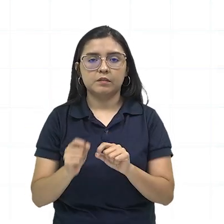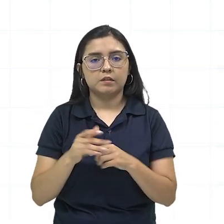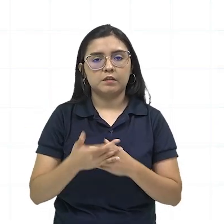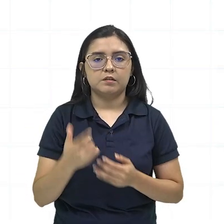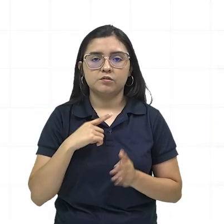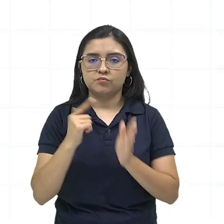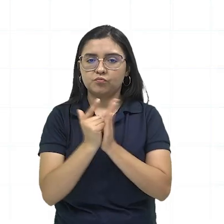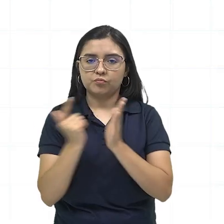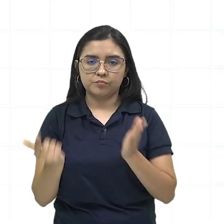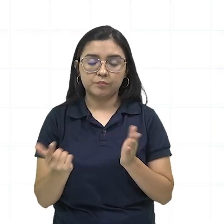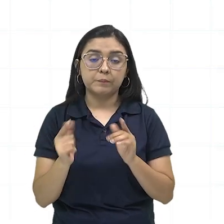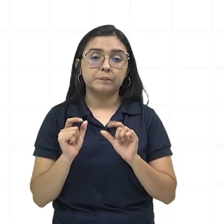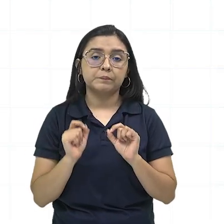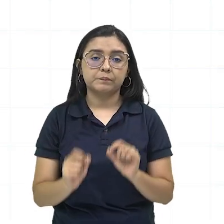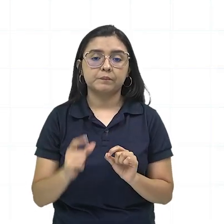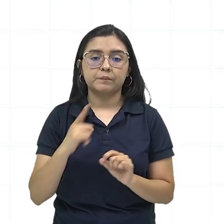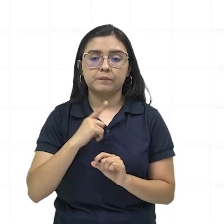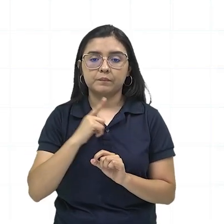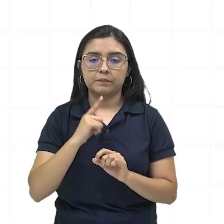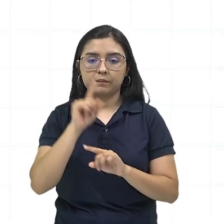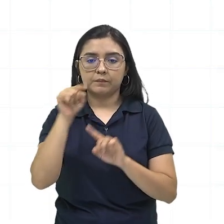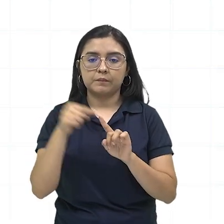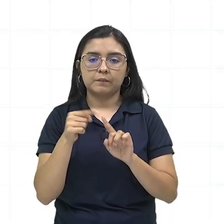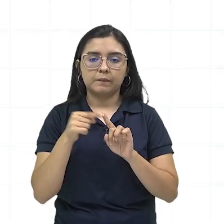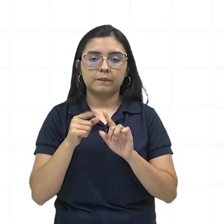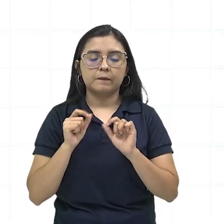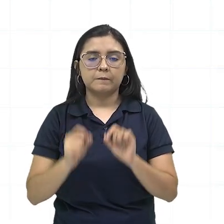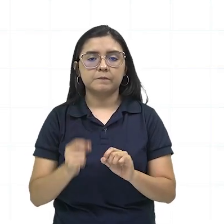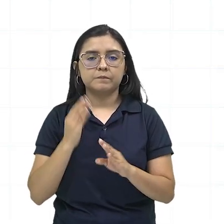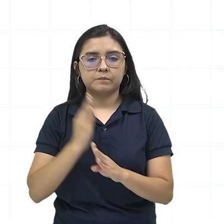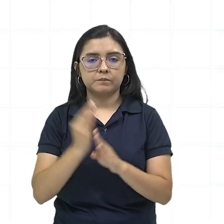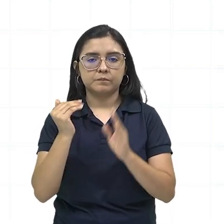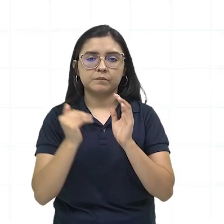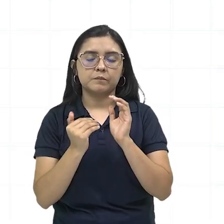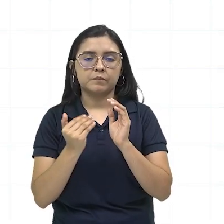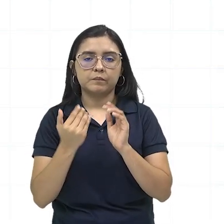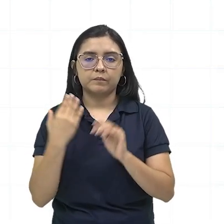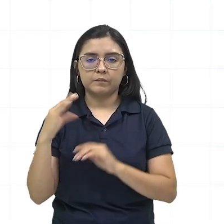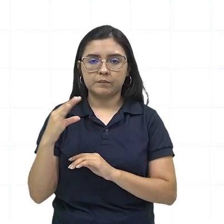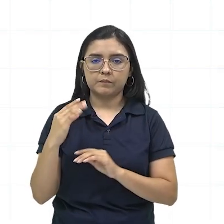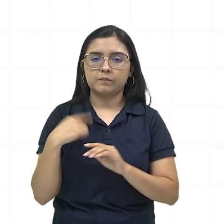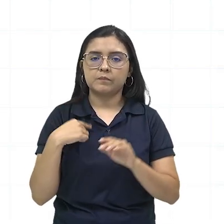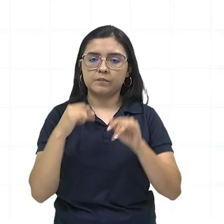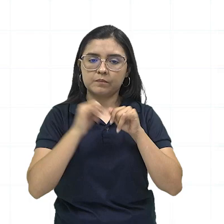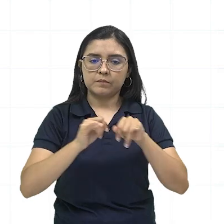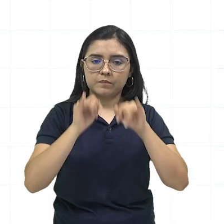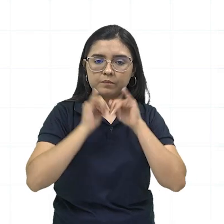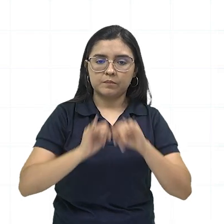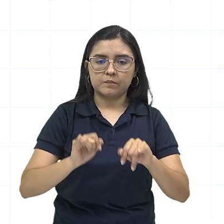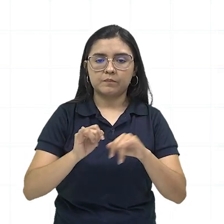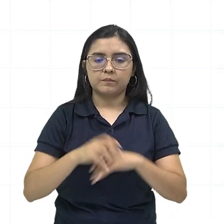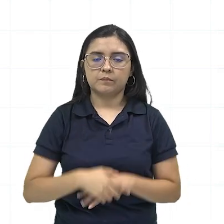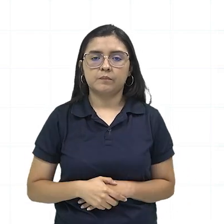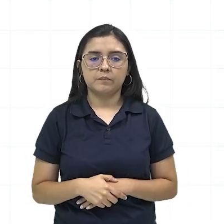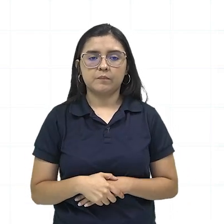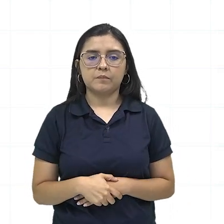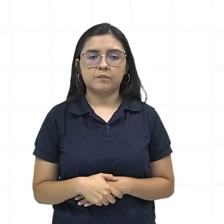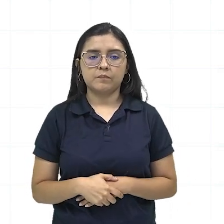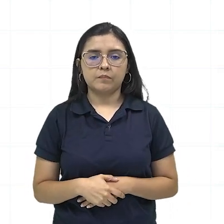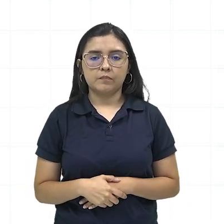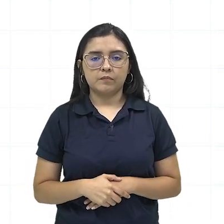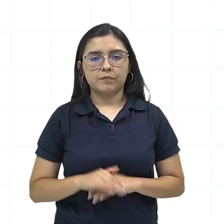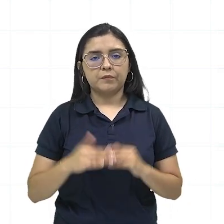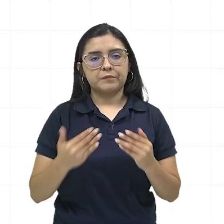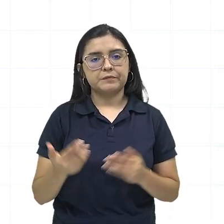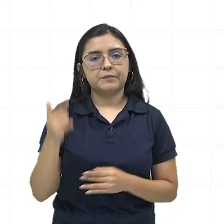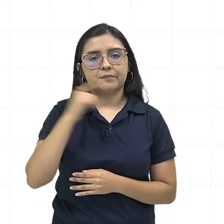Então, eles têm o intuito de apresentar descobertas científicas recentes de forma acessível ao público, da forma que você